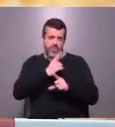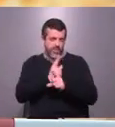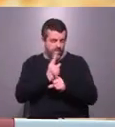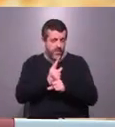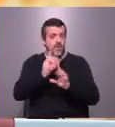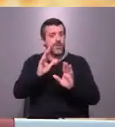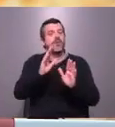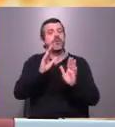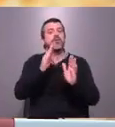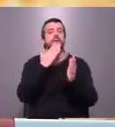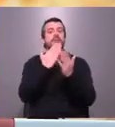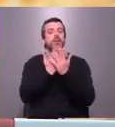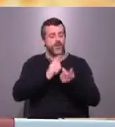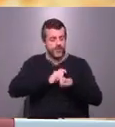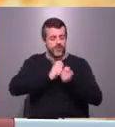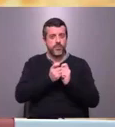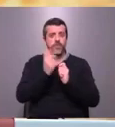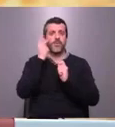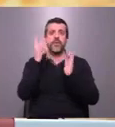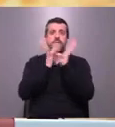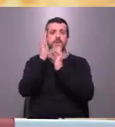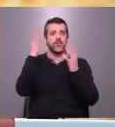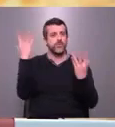restituiu-nos à vida em Cristo.